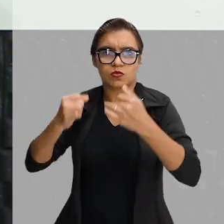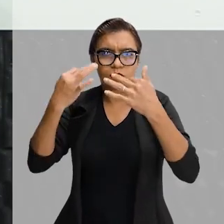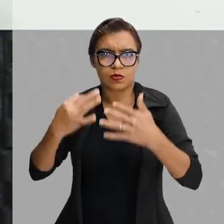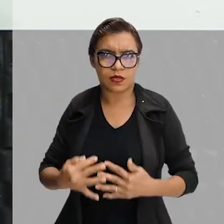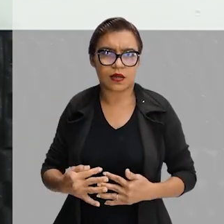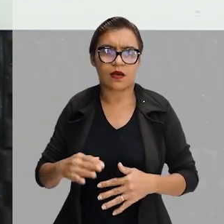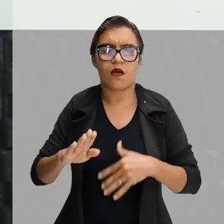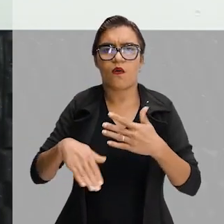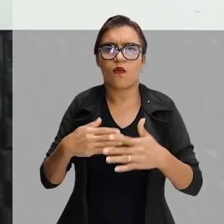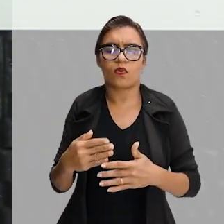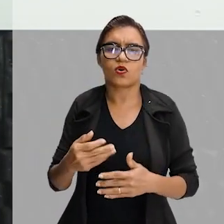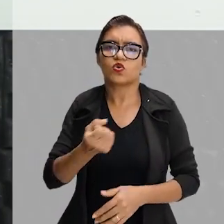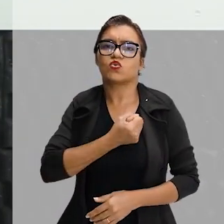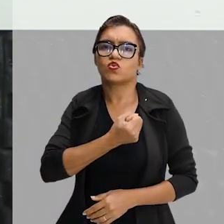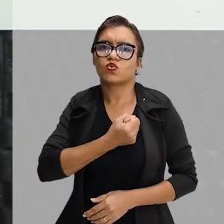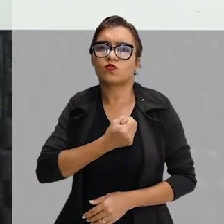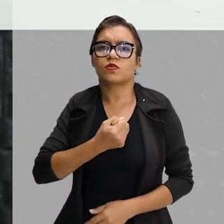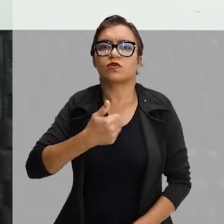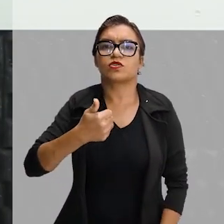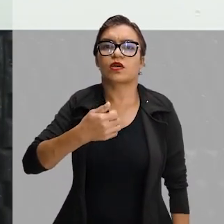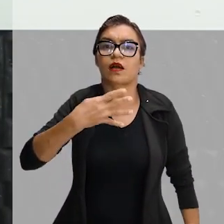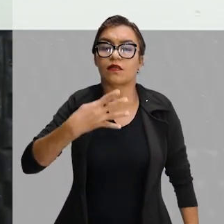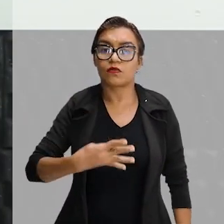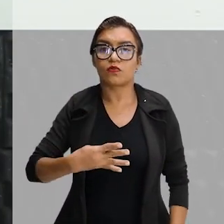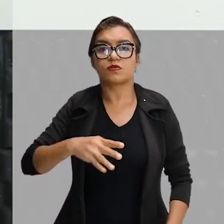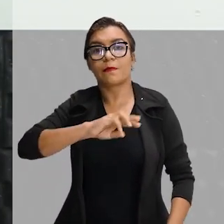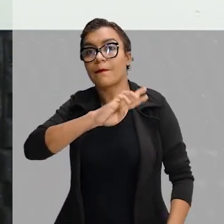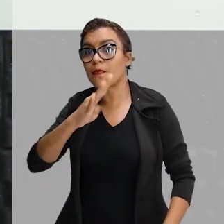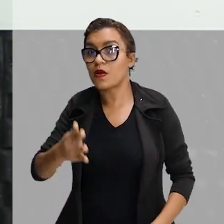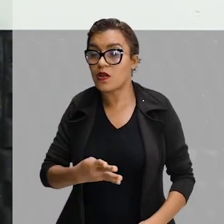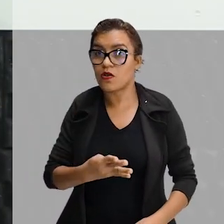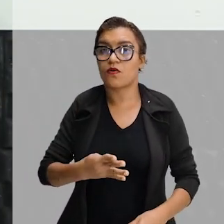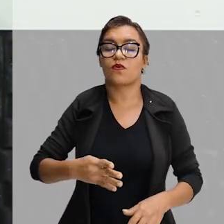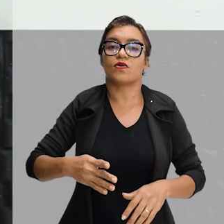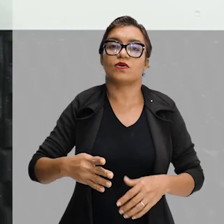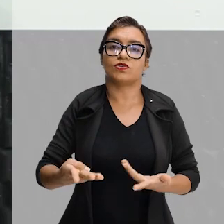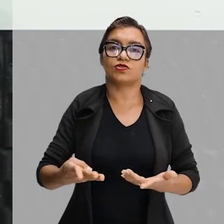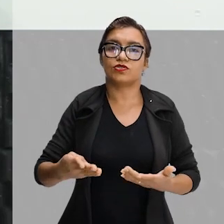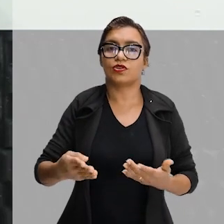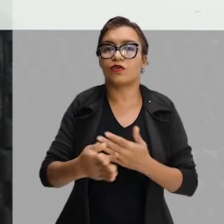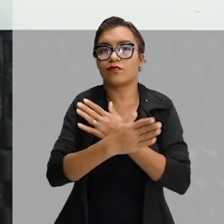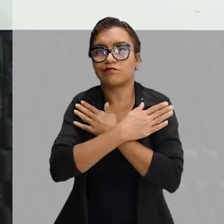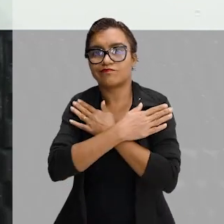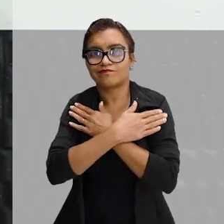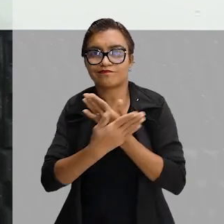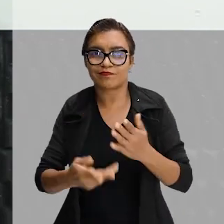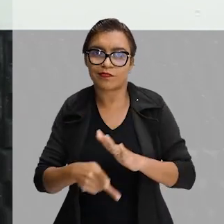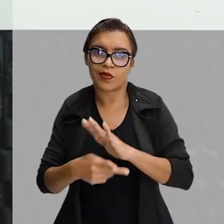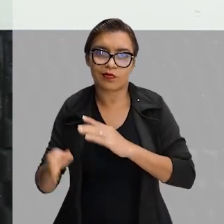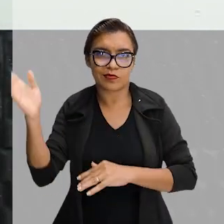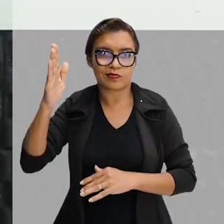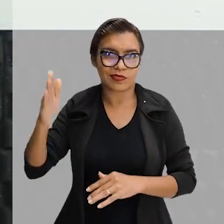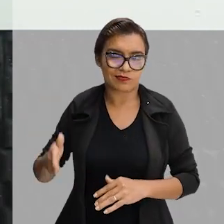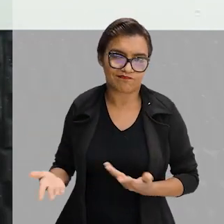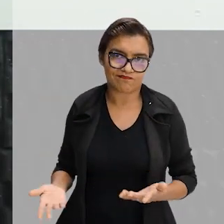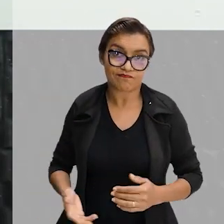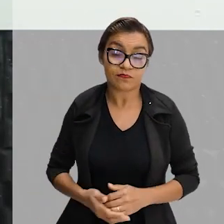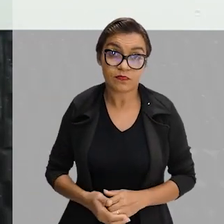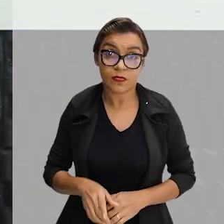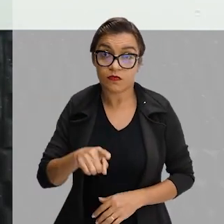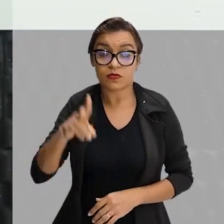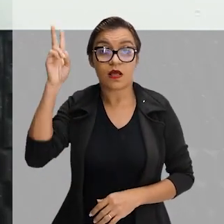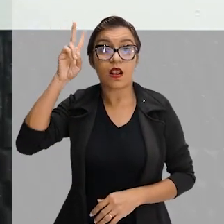entre elas o número de 14 milhões de desempregados que o Brasil tem hoje em dia. Um detalhe, se você lembrar bem, durante o